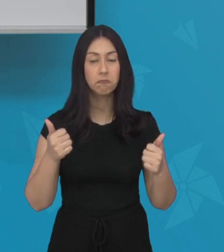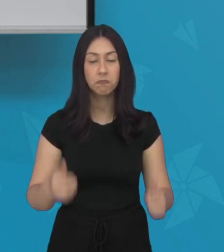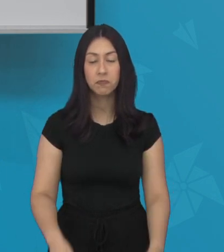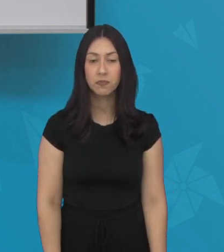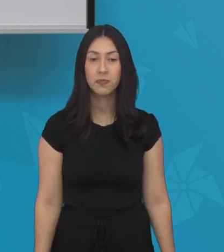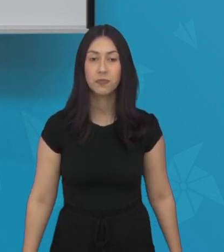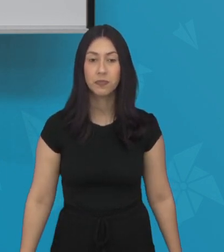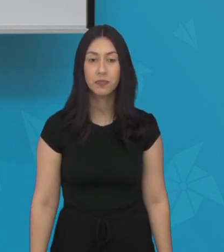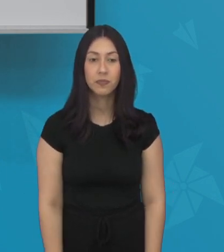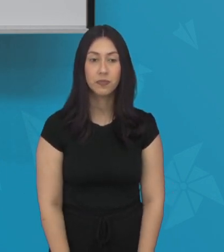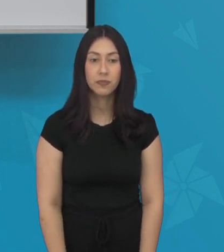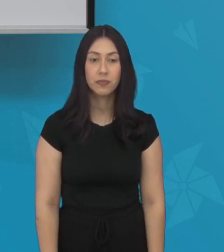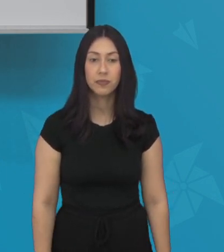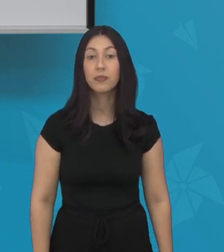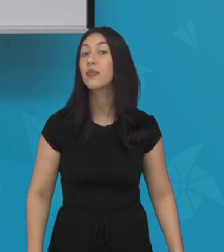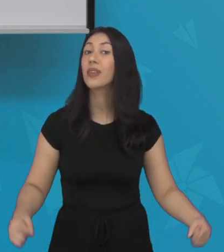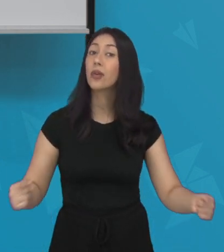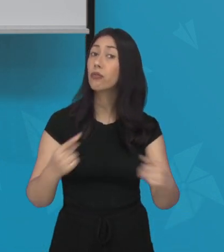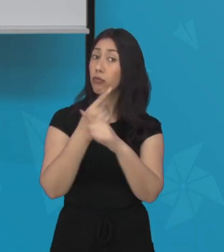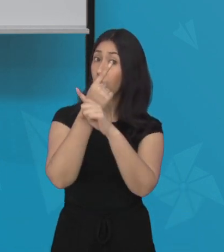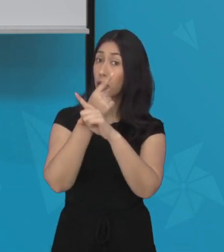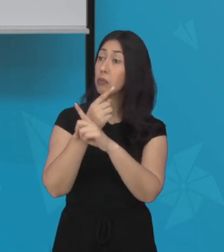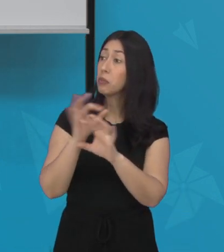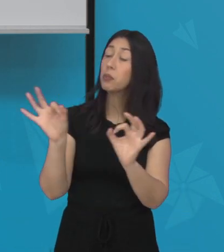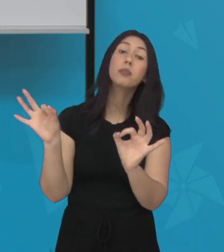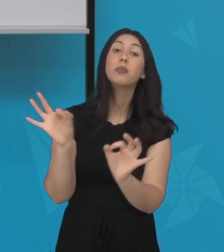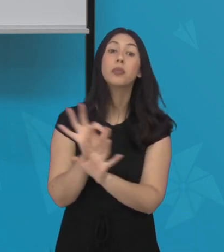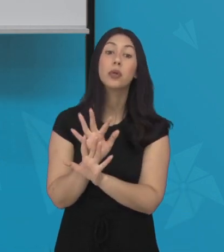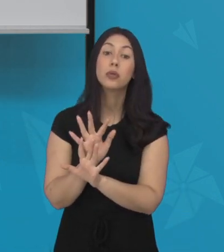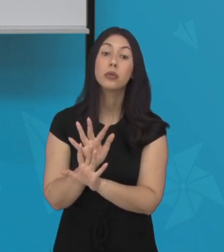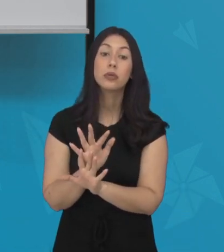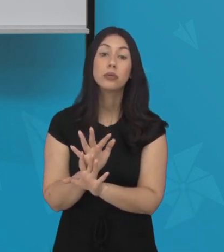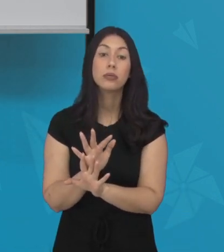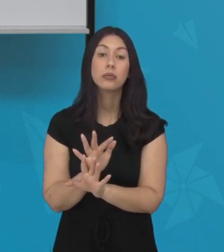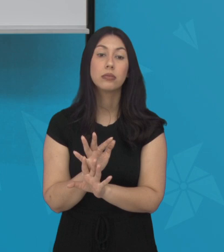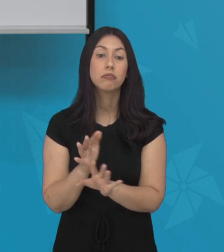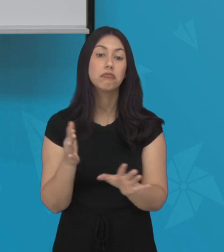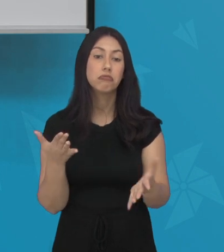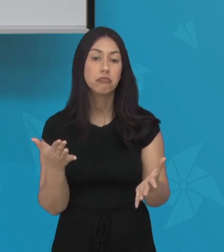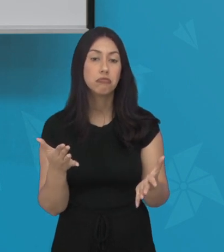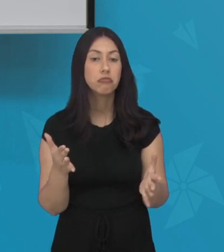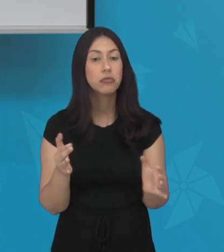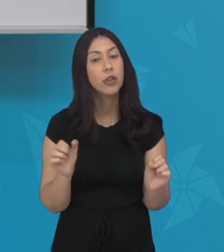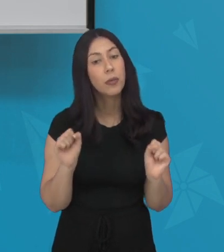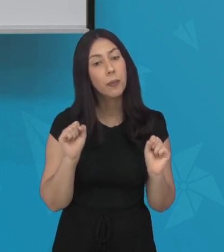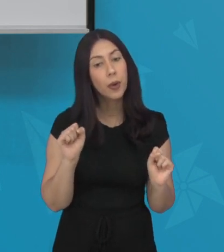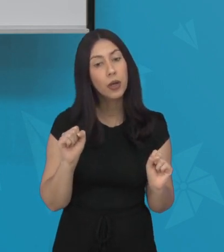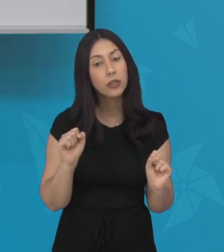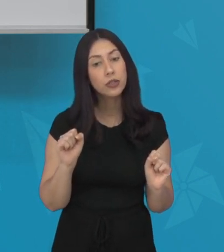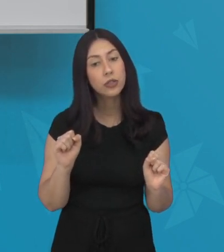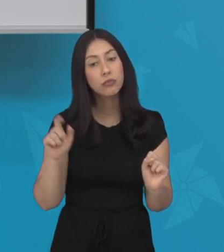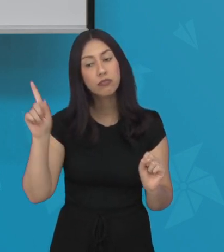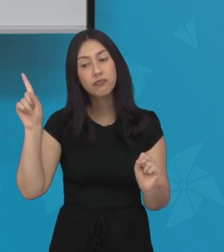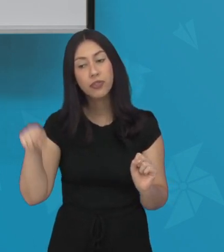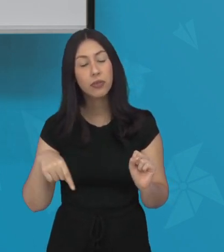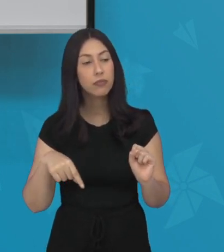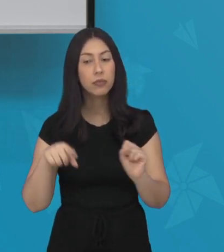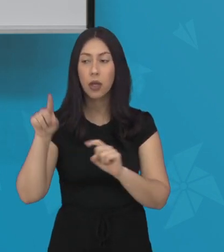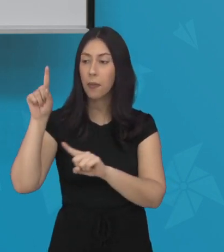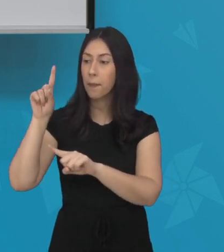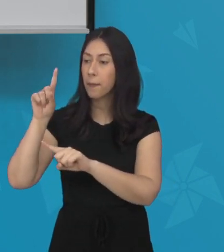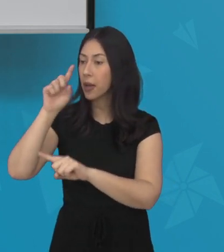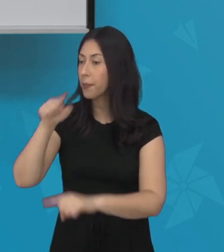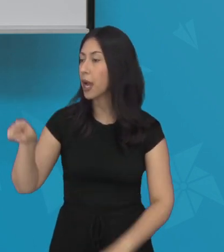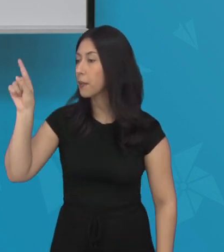Ok? Nossa regrinha de 3 está assim. A gente, naquela de cortar os iguais, a gente já pode cortar, por exemplo, o